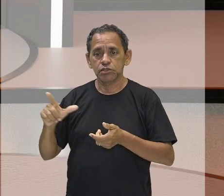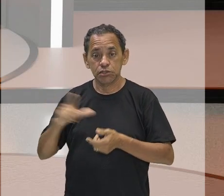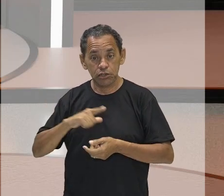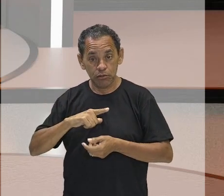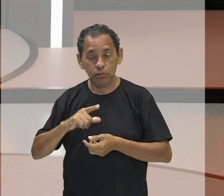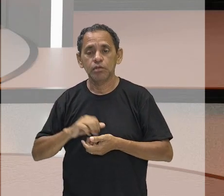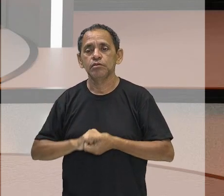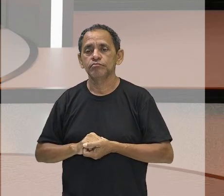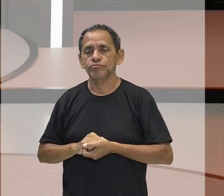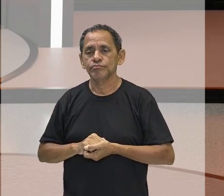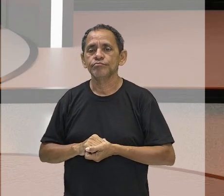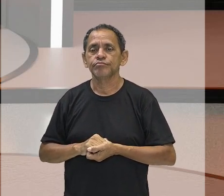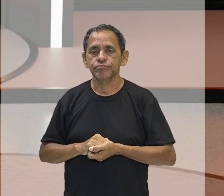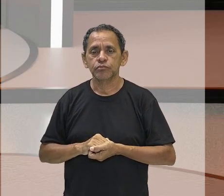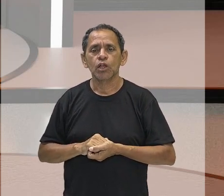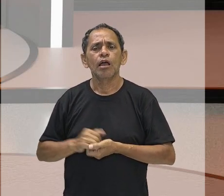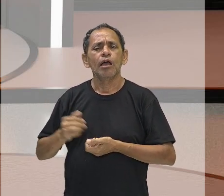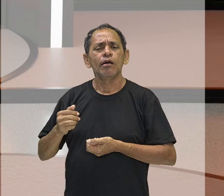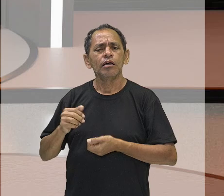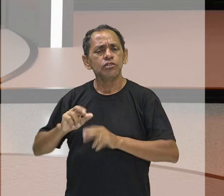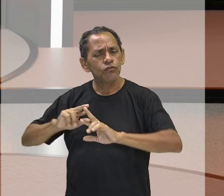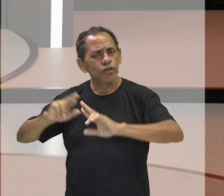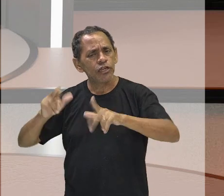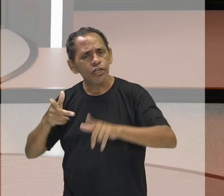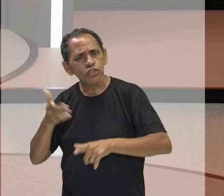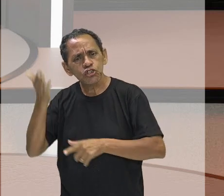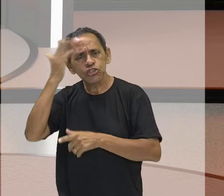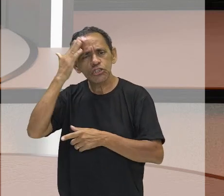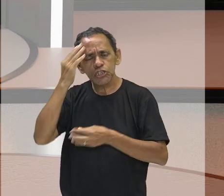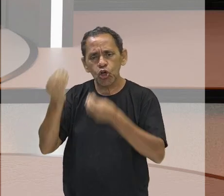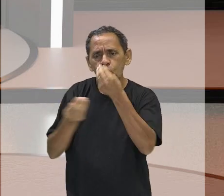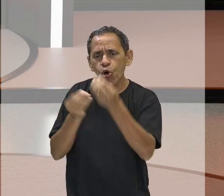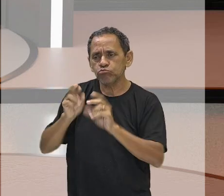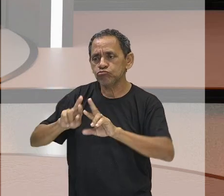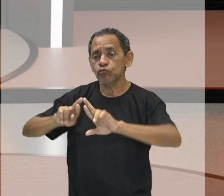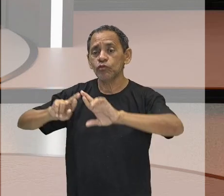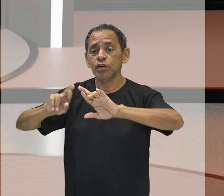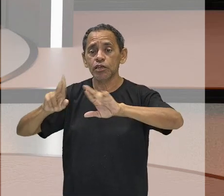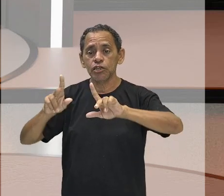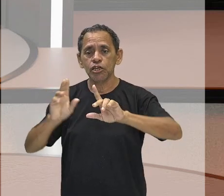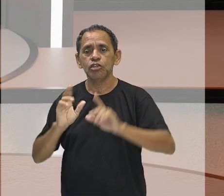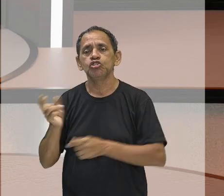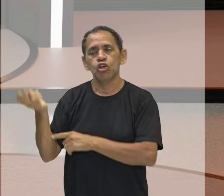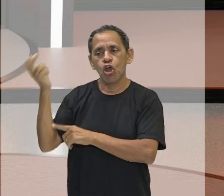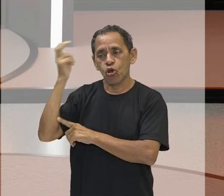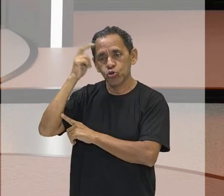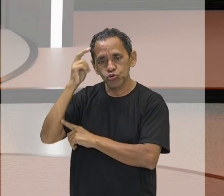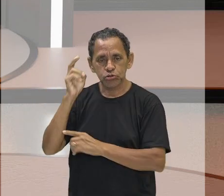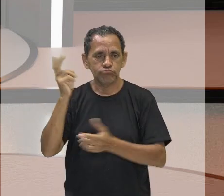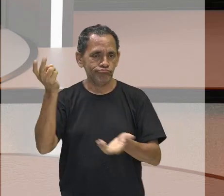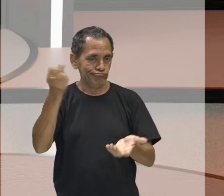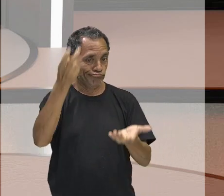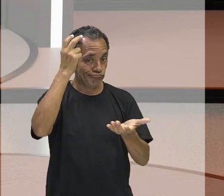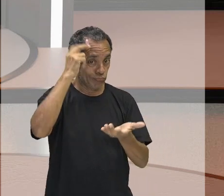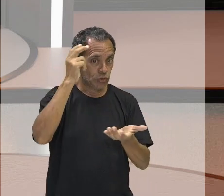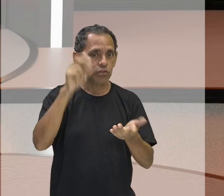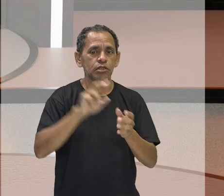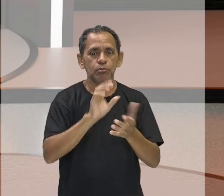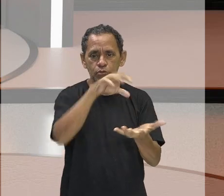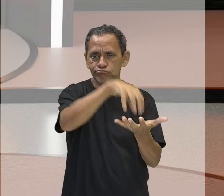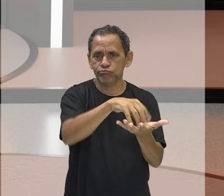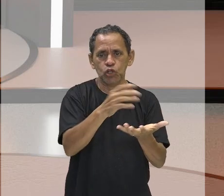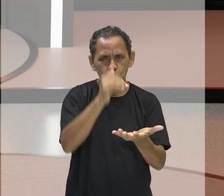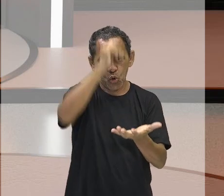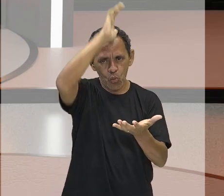foi fundamental para a gente entender o quão diferente era a forma de cultuar dos bizantinos e a forma de cultuar dos